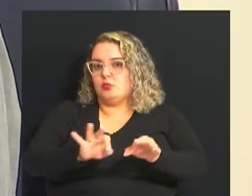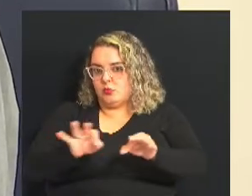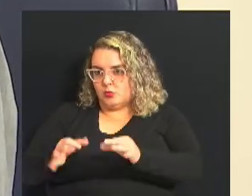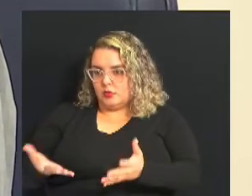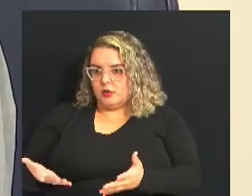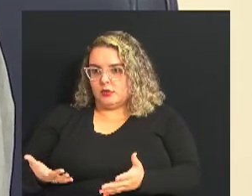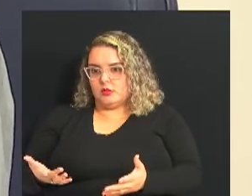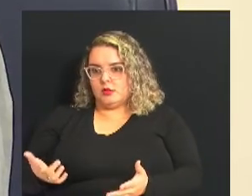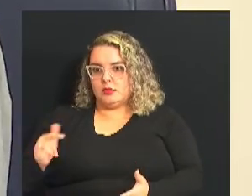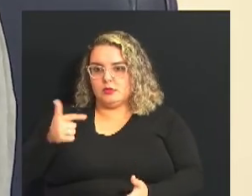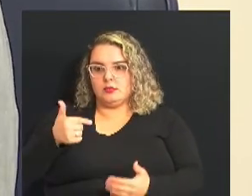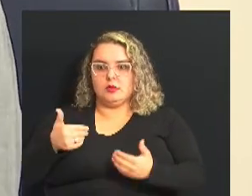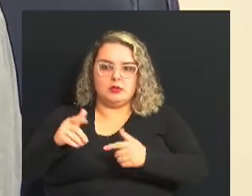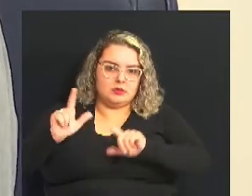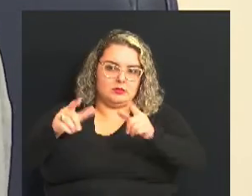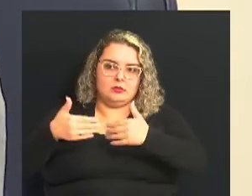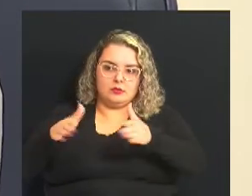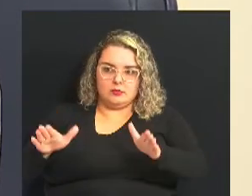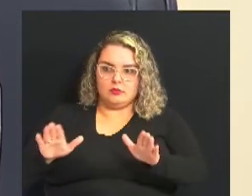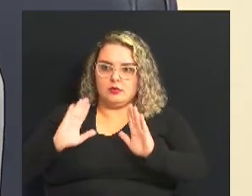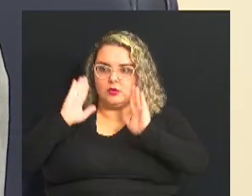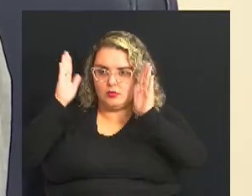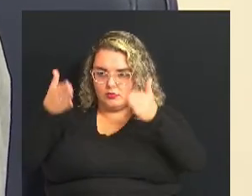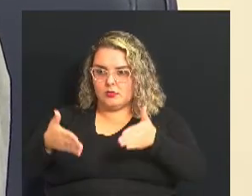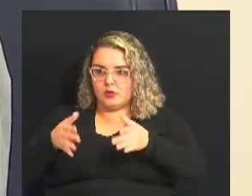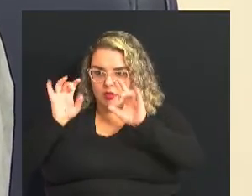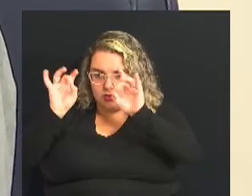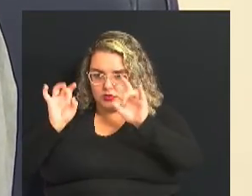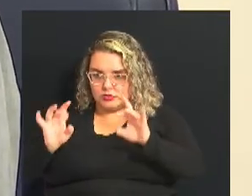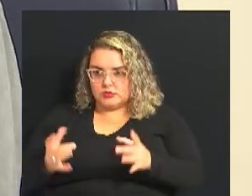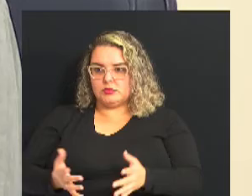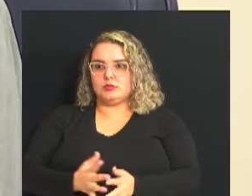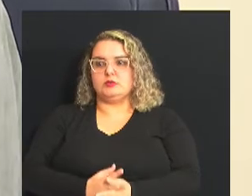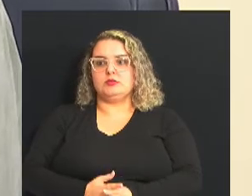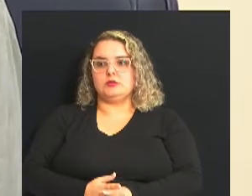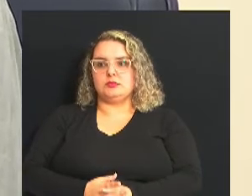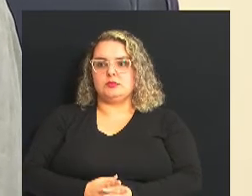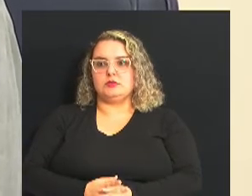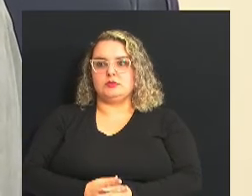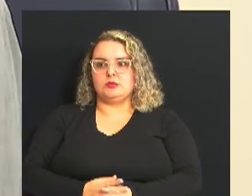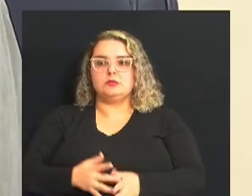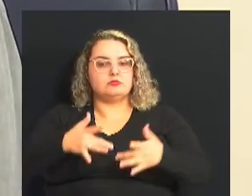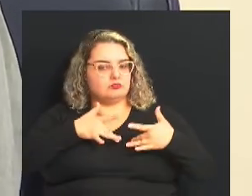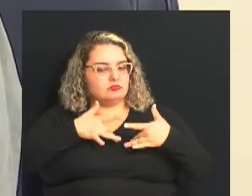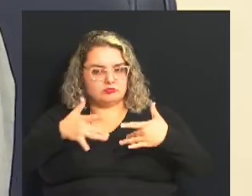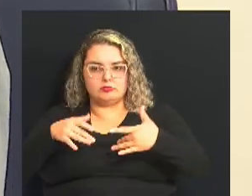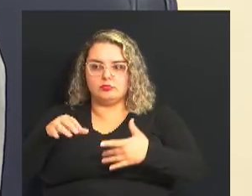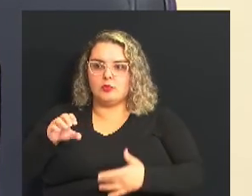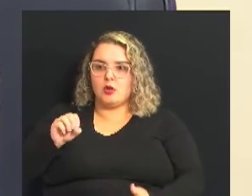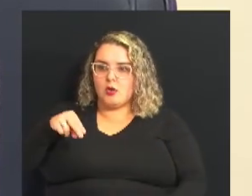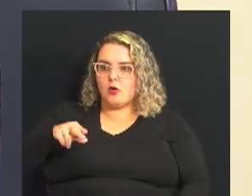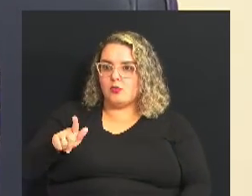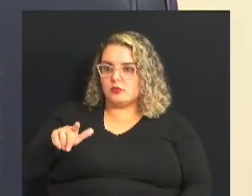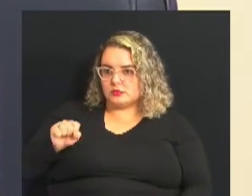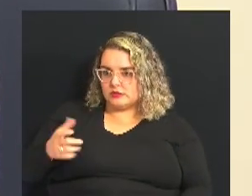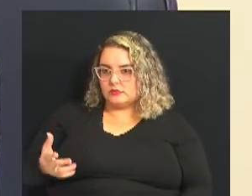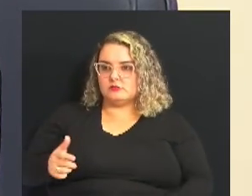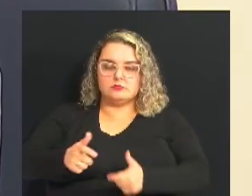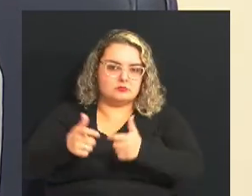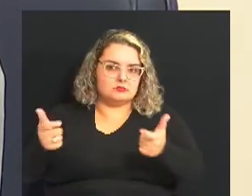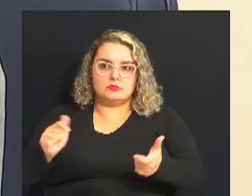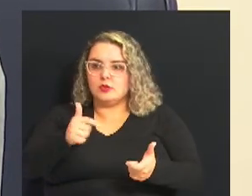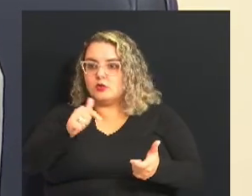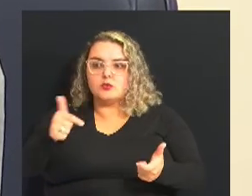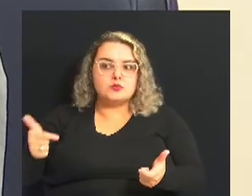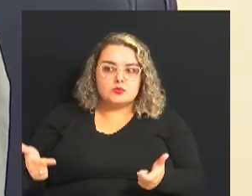existe em TV aberta, que é um programa focado especificamente em ação solidária, em ONGs. E muitas dessas ONGs, elas não